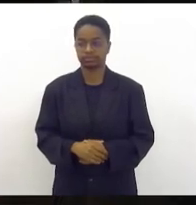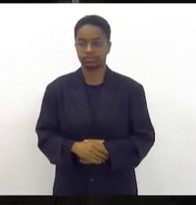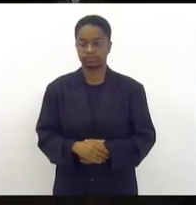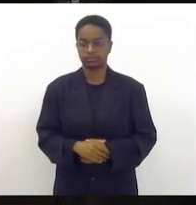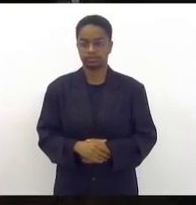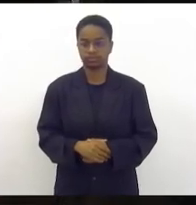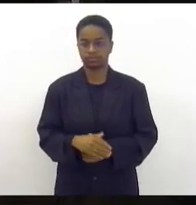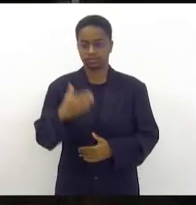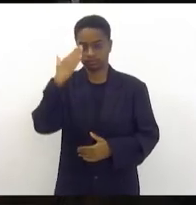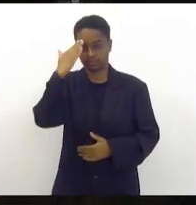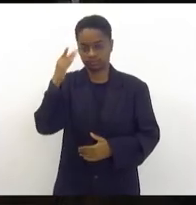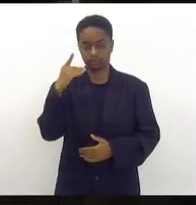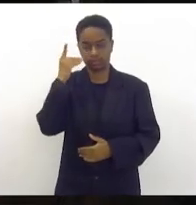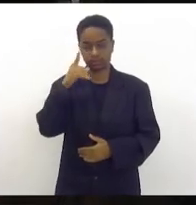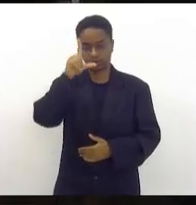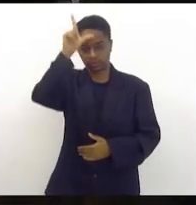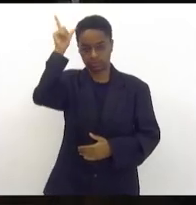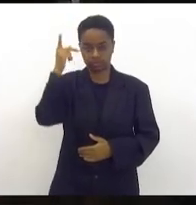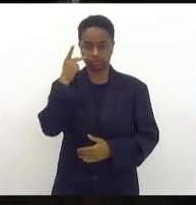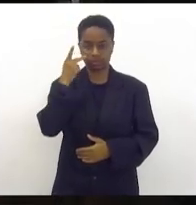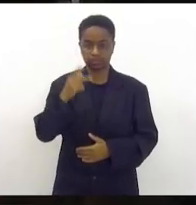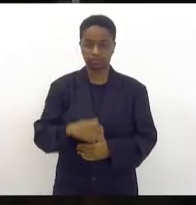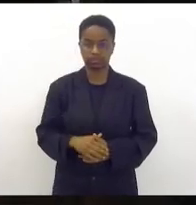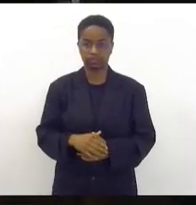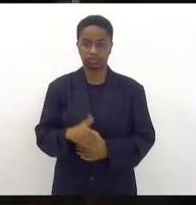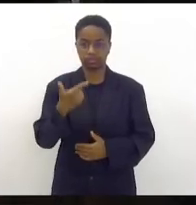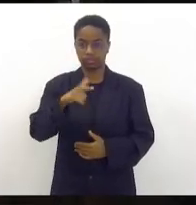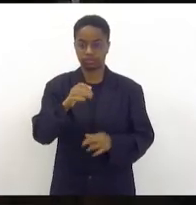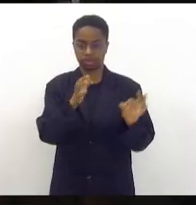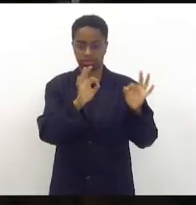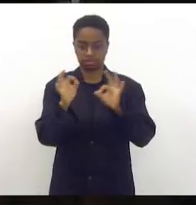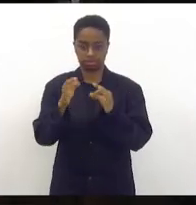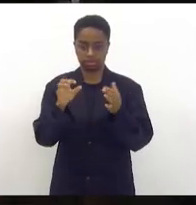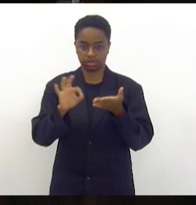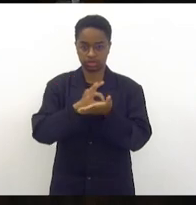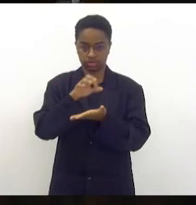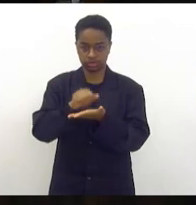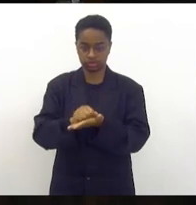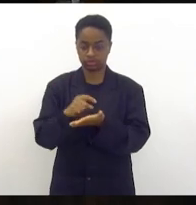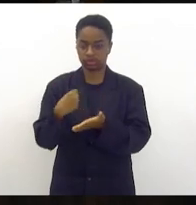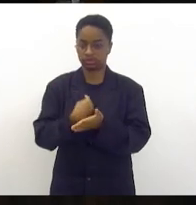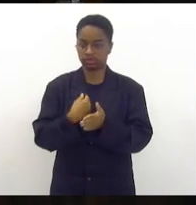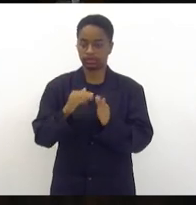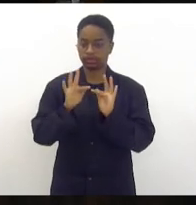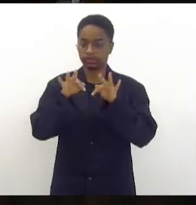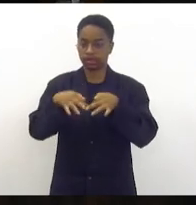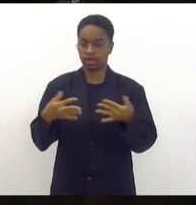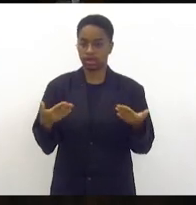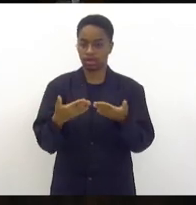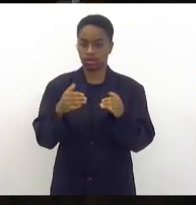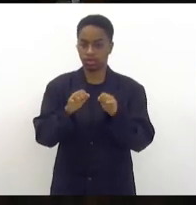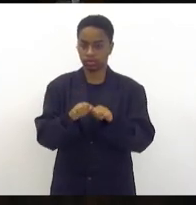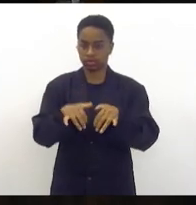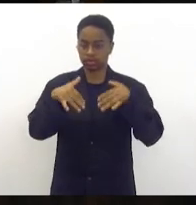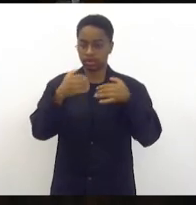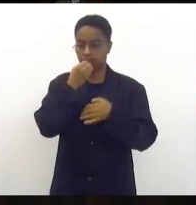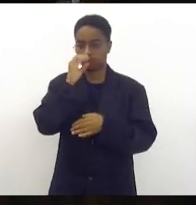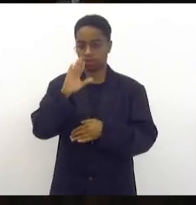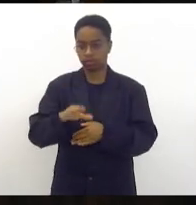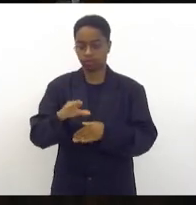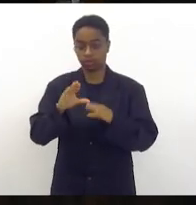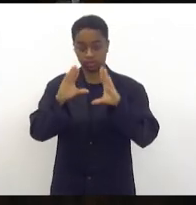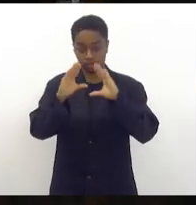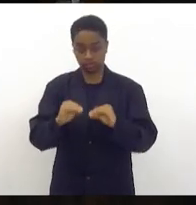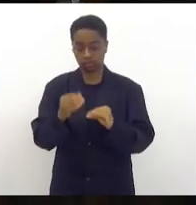obrigado, deputado Luiz Paulo. Não havendo mais orador, encerrada a sessão. Boa noite a todos. Boa noite. Obrigado à